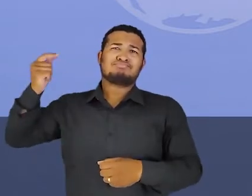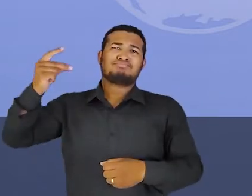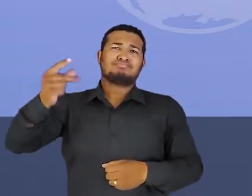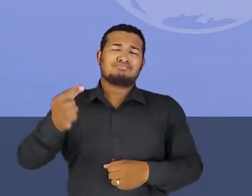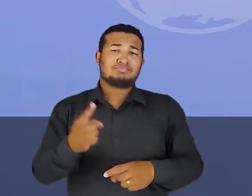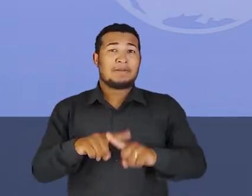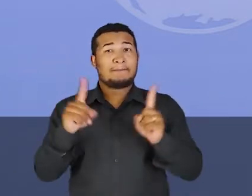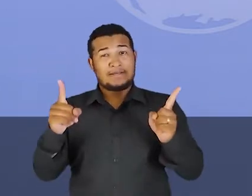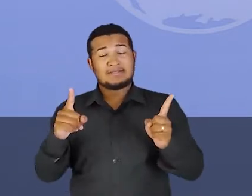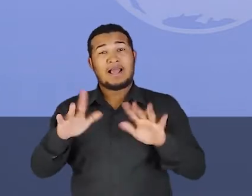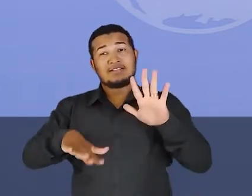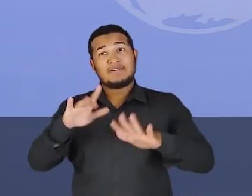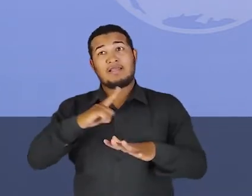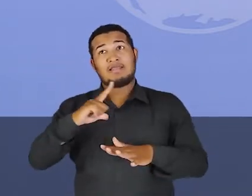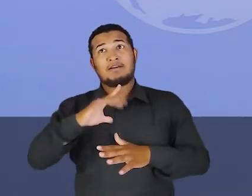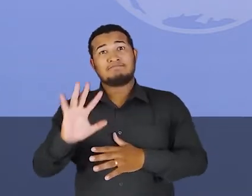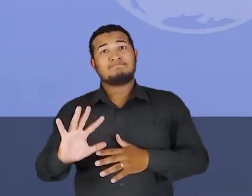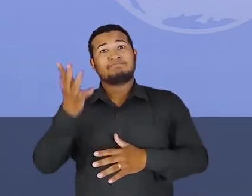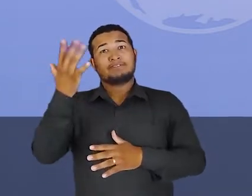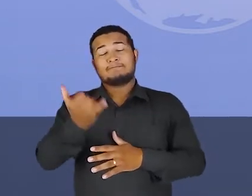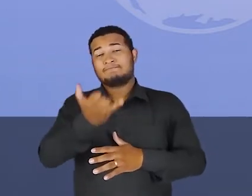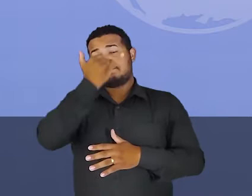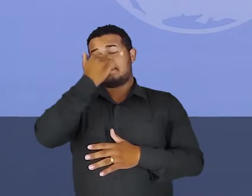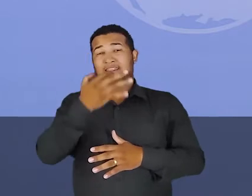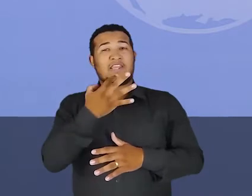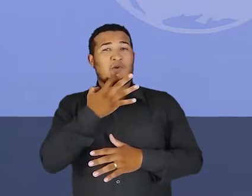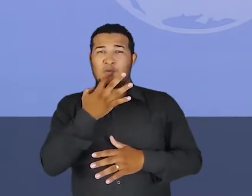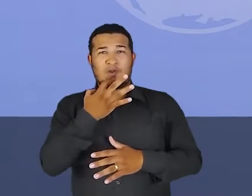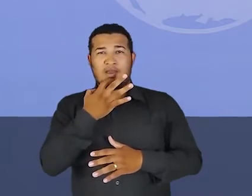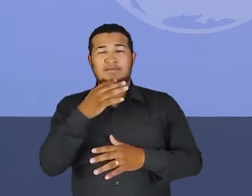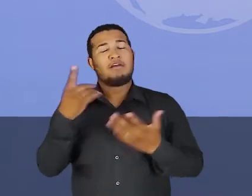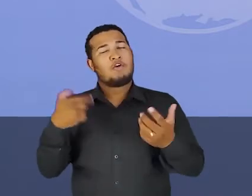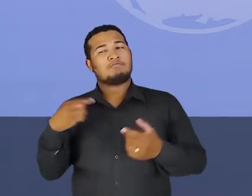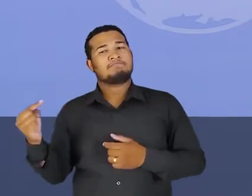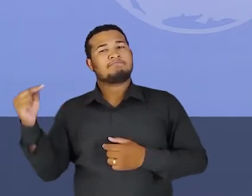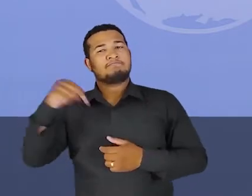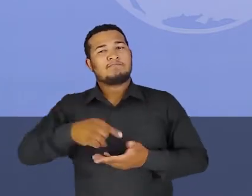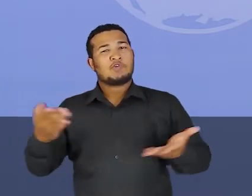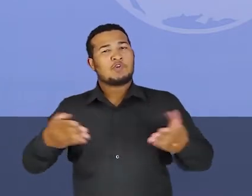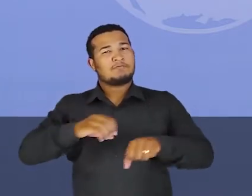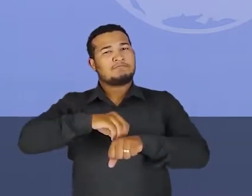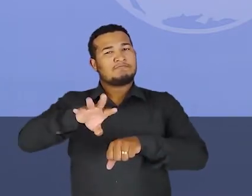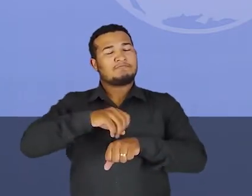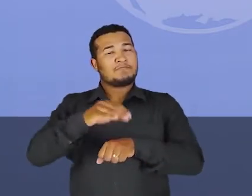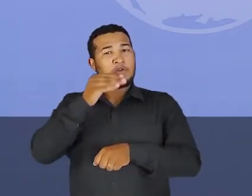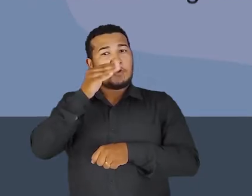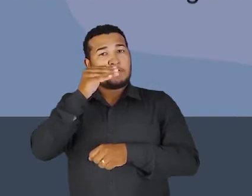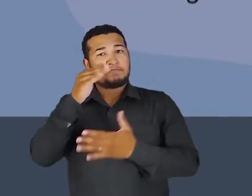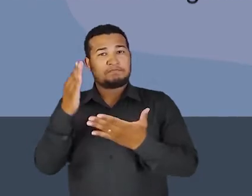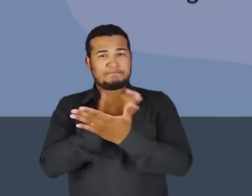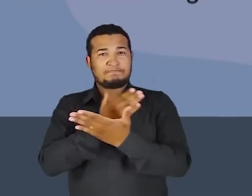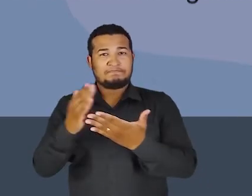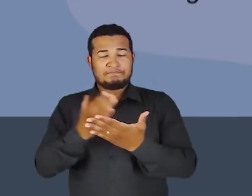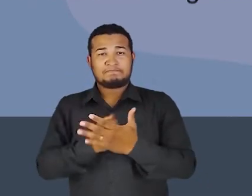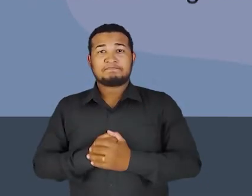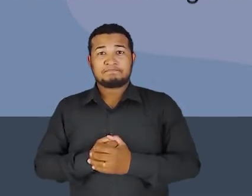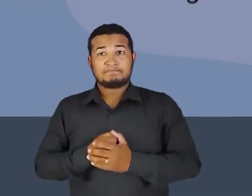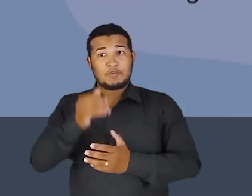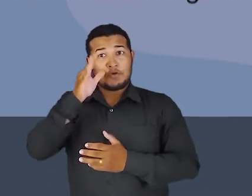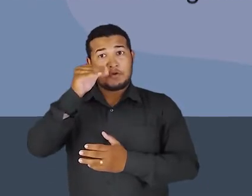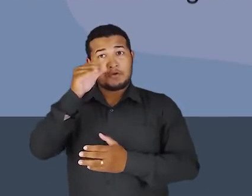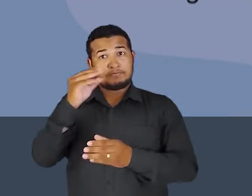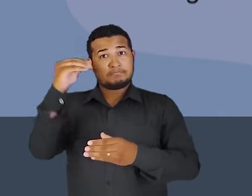mas às vezes tem algumas situações que você ainda não conhece e eu trouxe para essa aula algumas curiosidades. Vamos ver no próximo slide. Curiosidades do